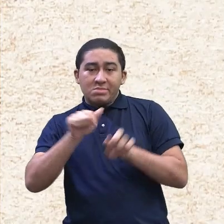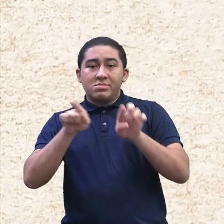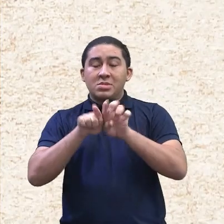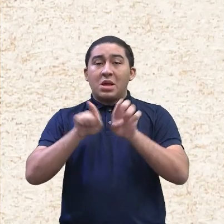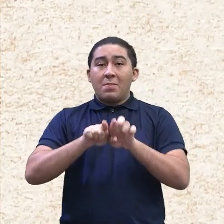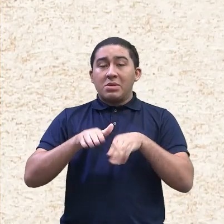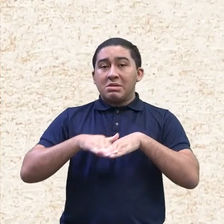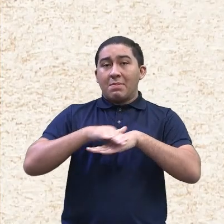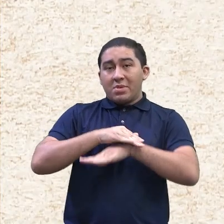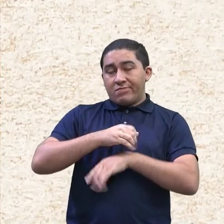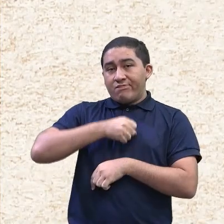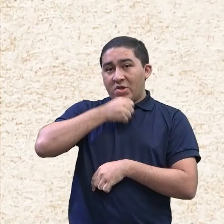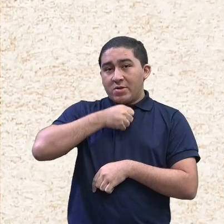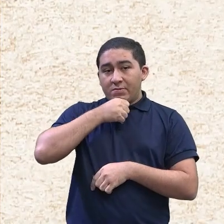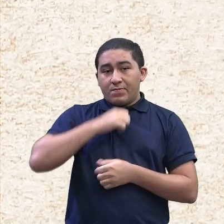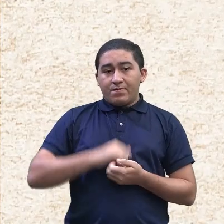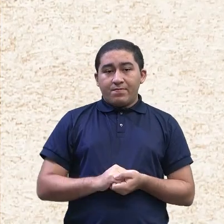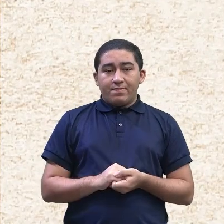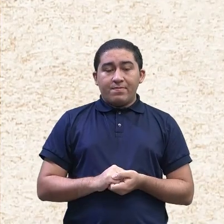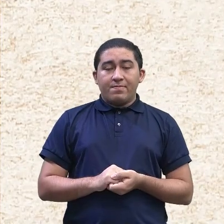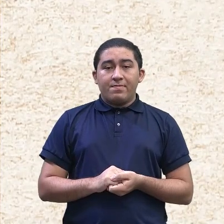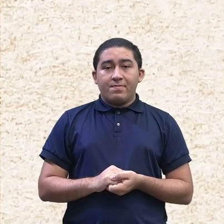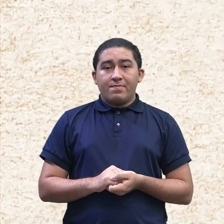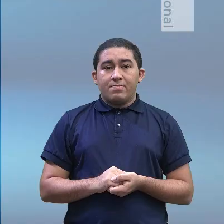sapatos antigos.